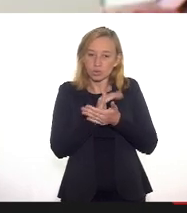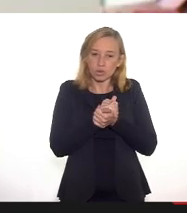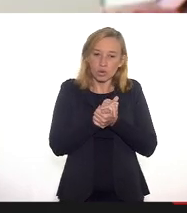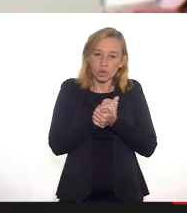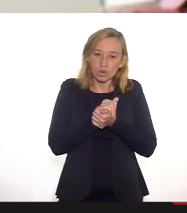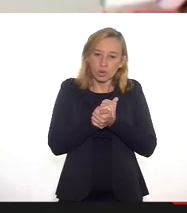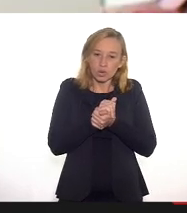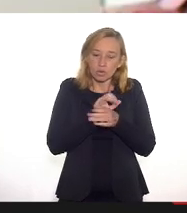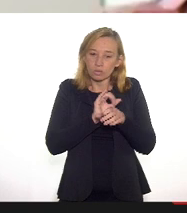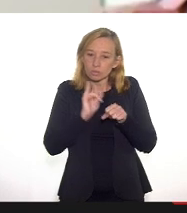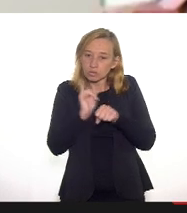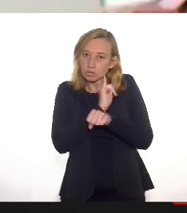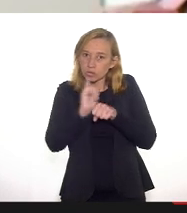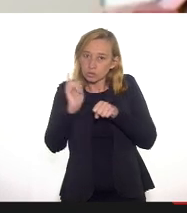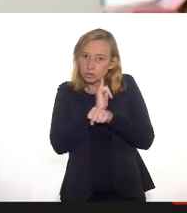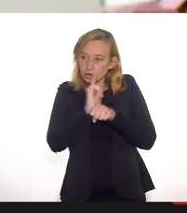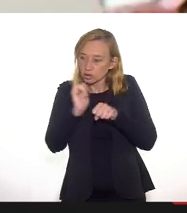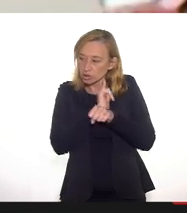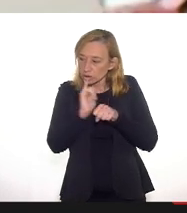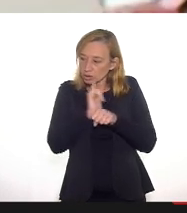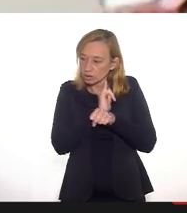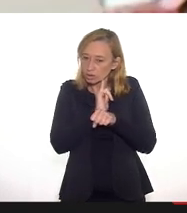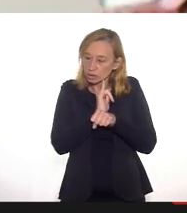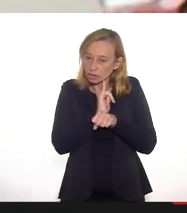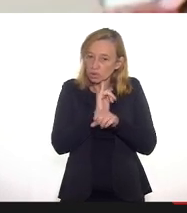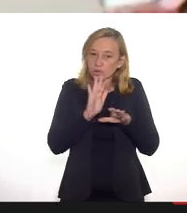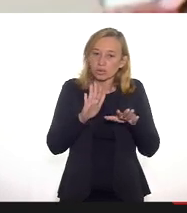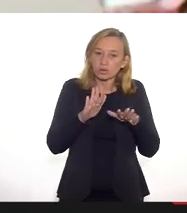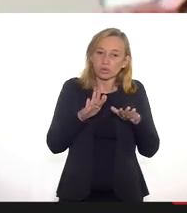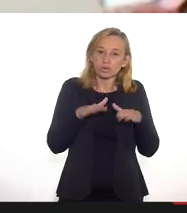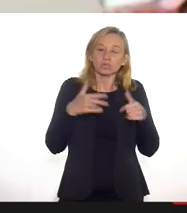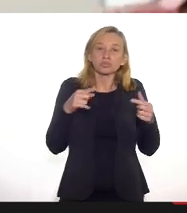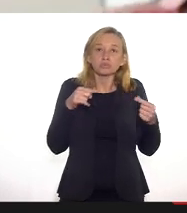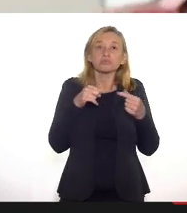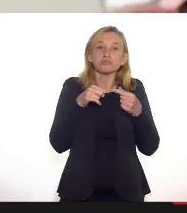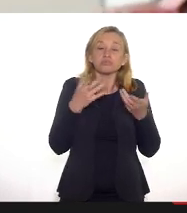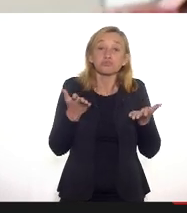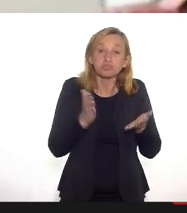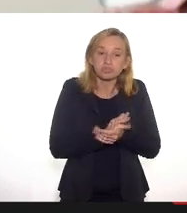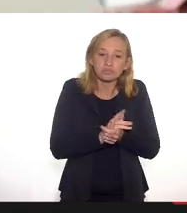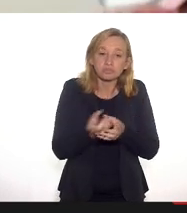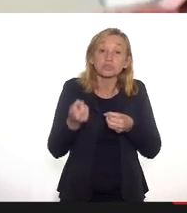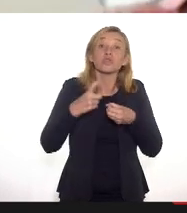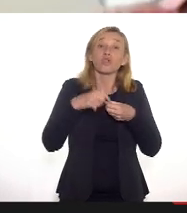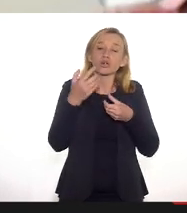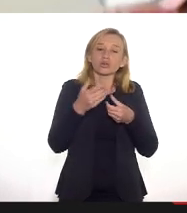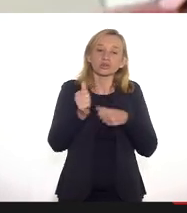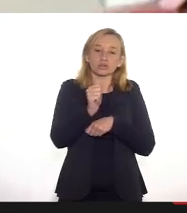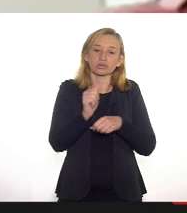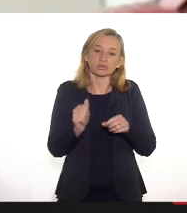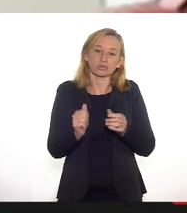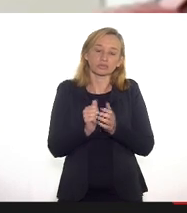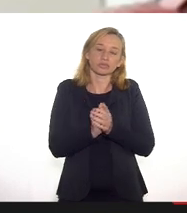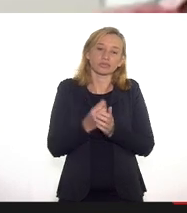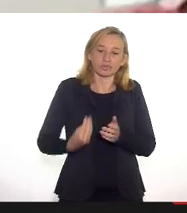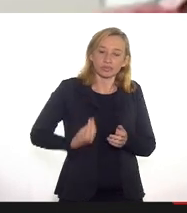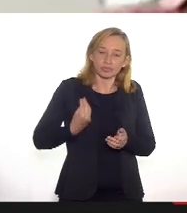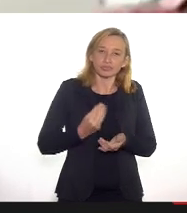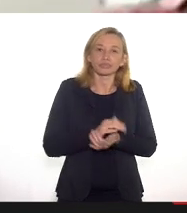algum planejamento, alguma previsão? Qual o critério de retorno de atividades presenciais?